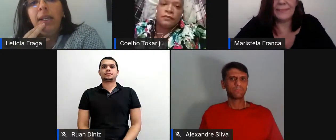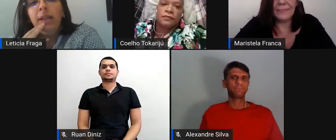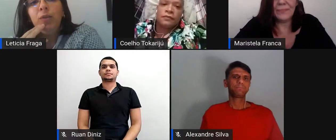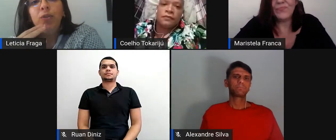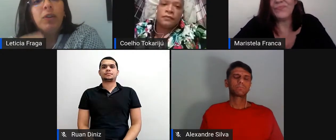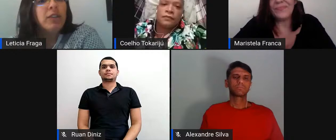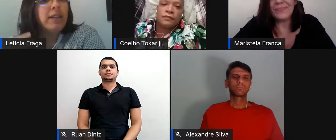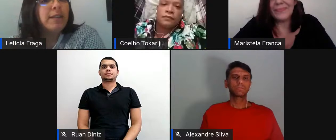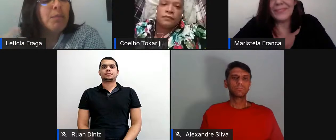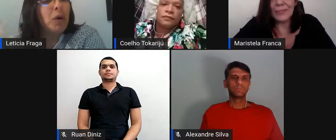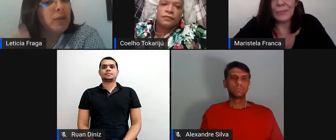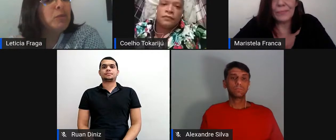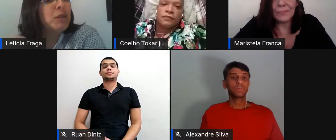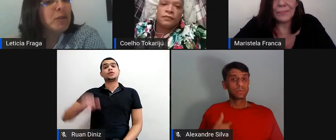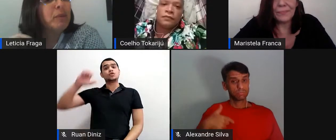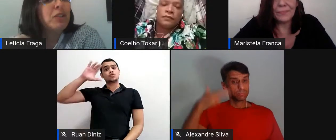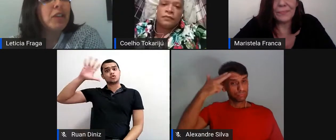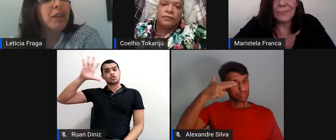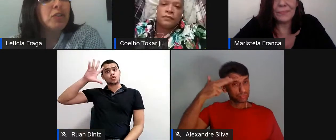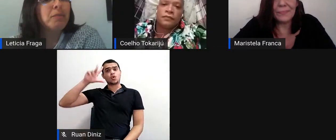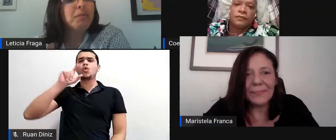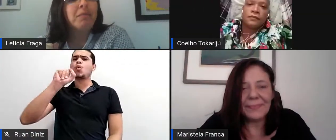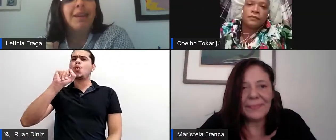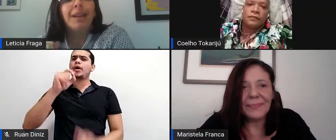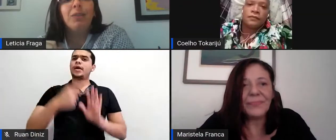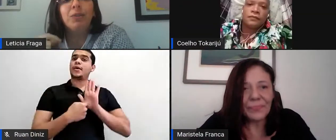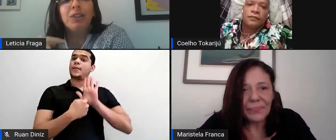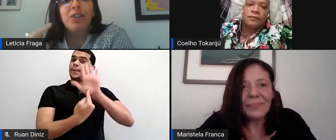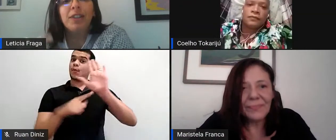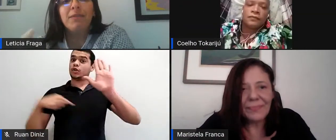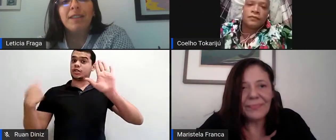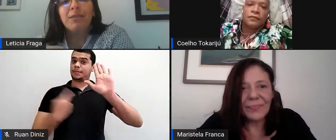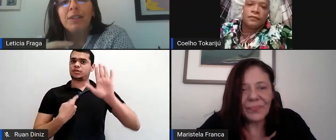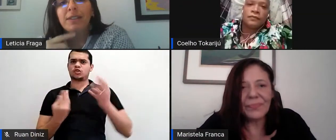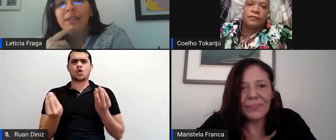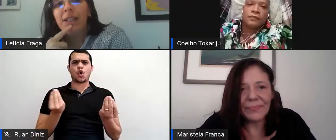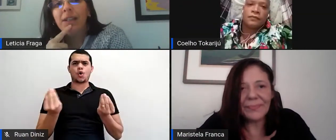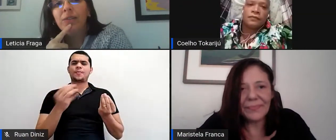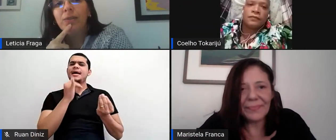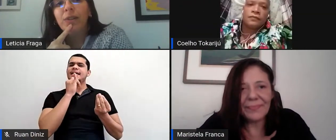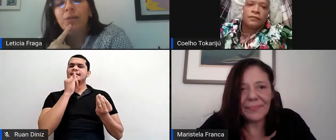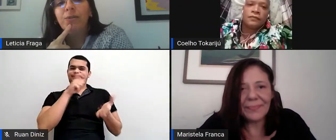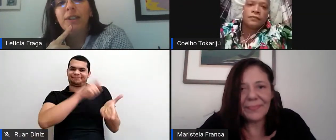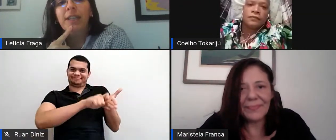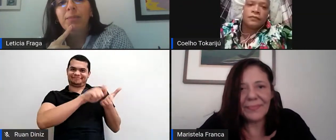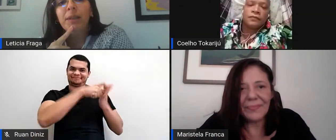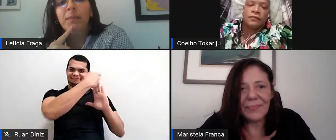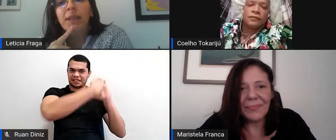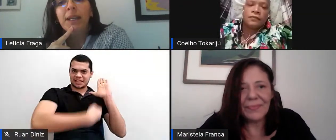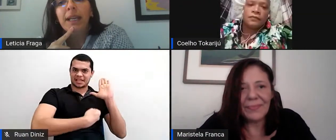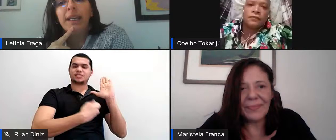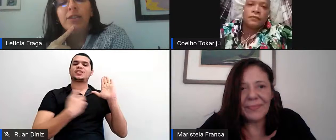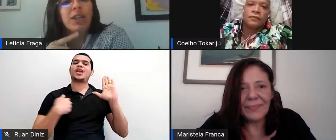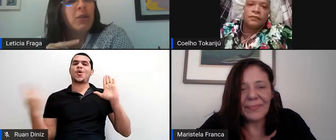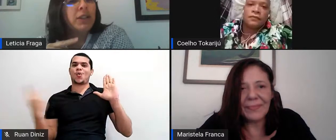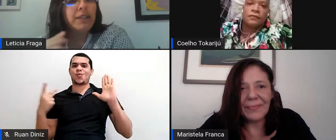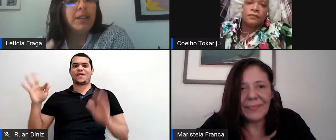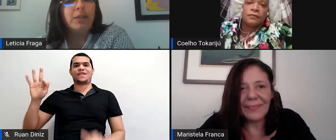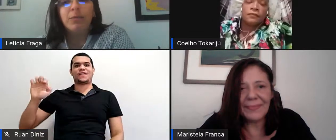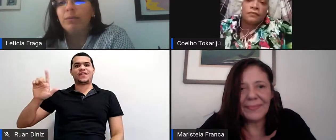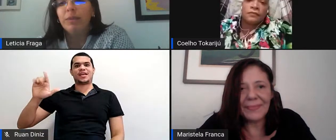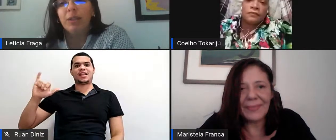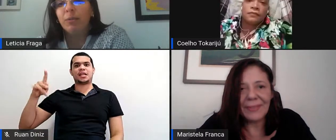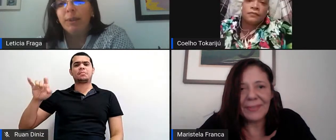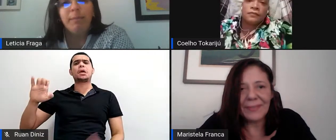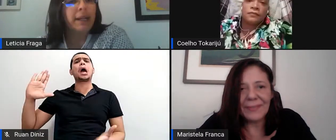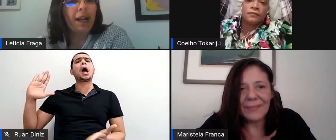E os sonhos, eles mostram isso pra gente. Quando a gente tava escrevendo esse texto, eu e o Felipe, tinha horas